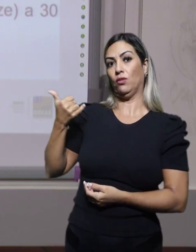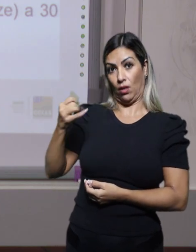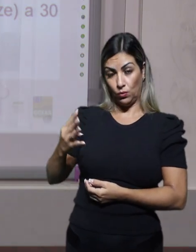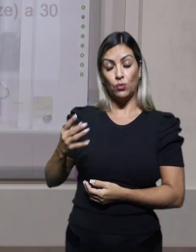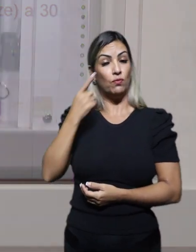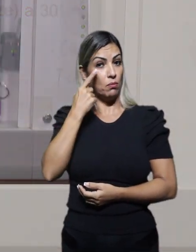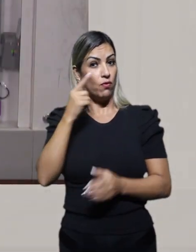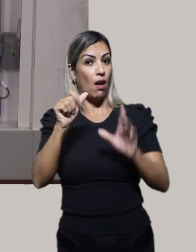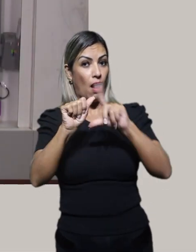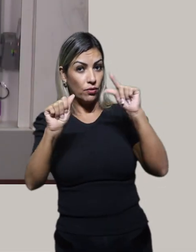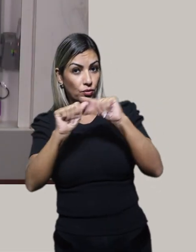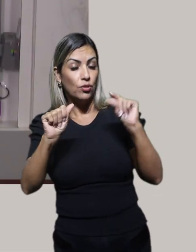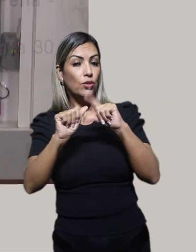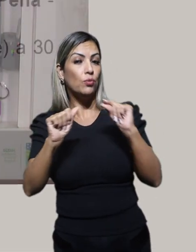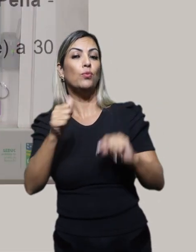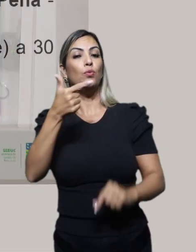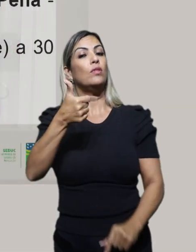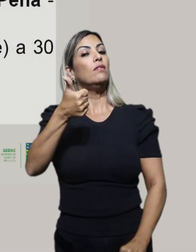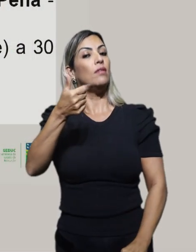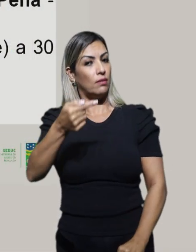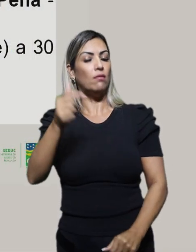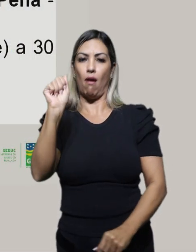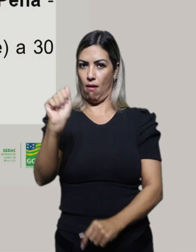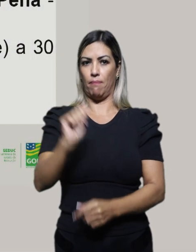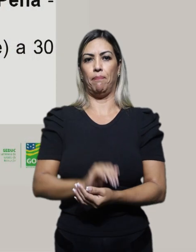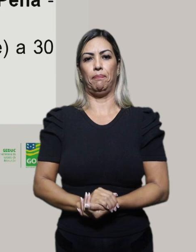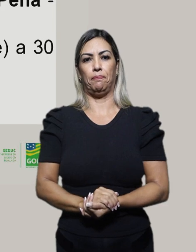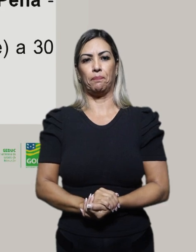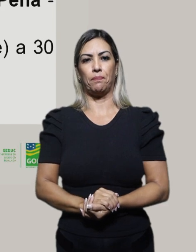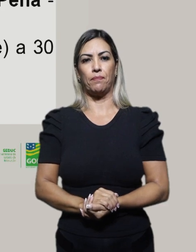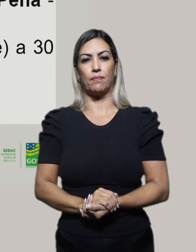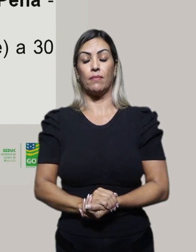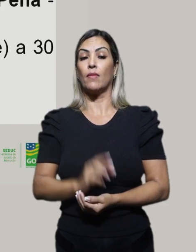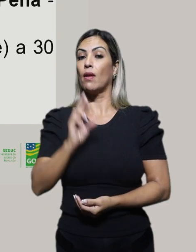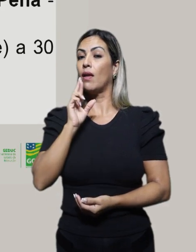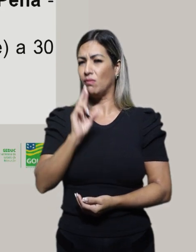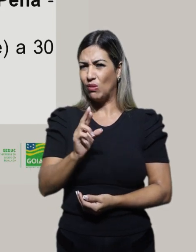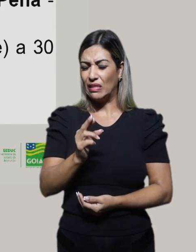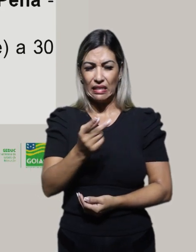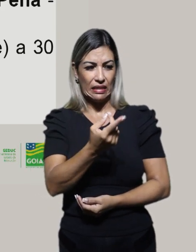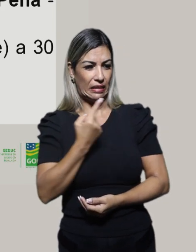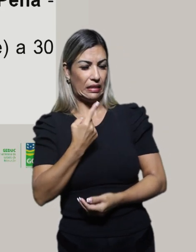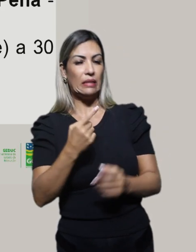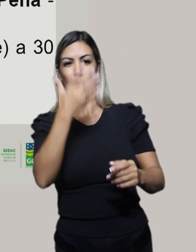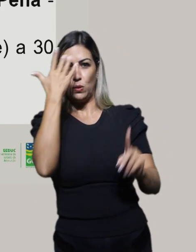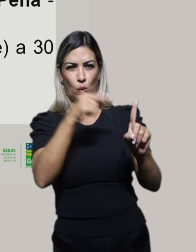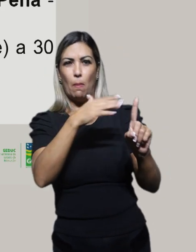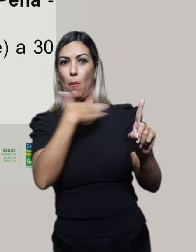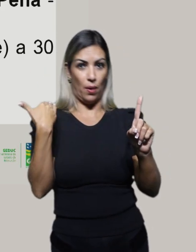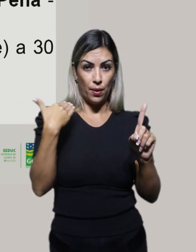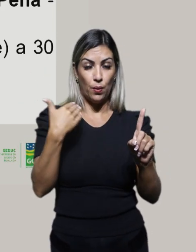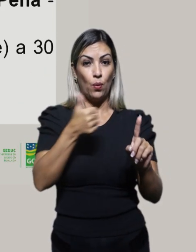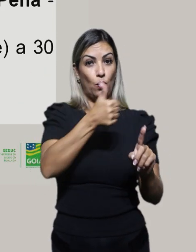artigo 217-A. Se resulta morte, reclusão de 12 a